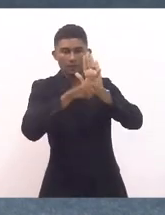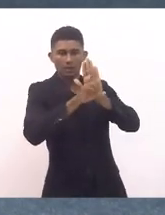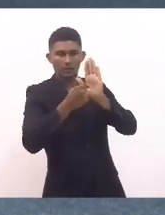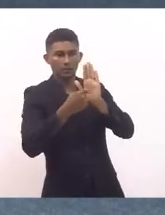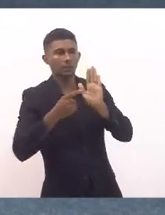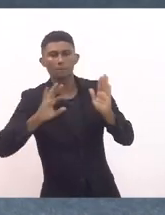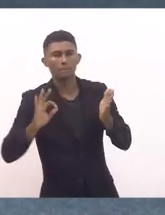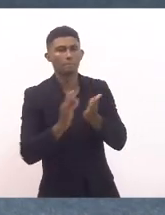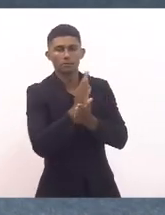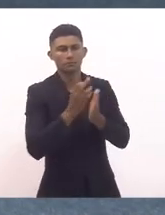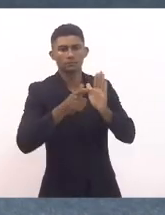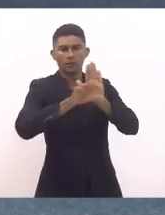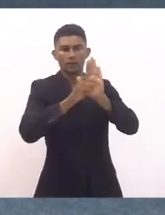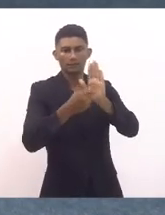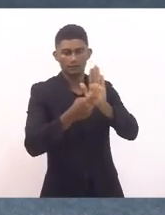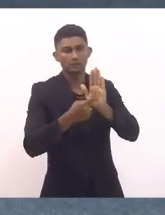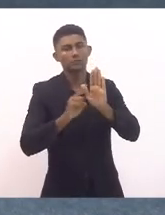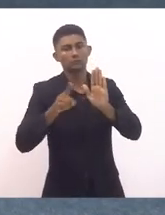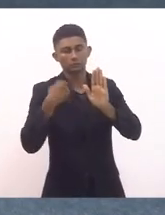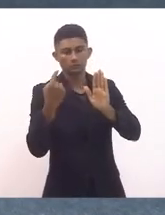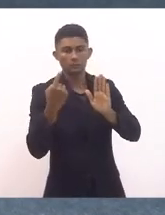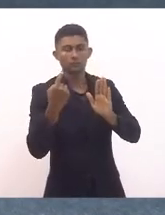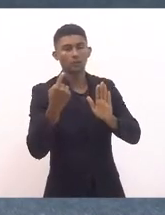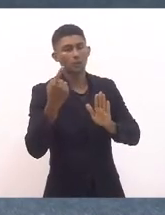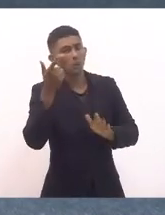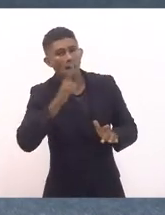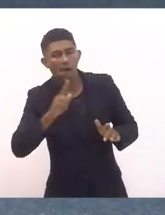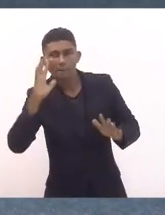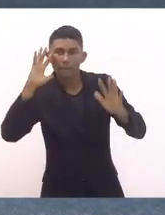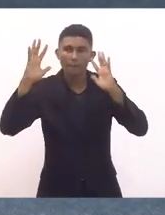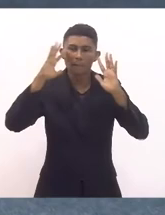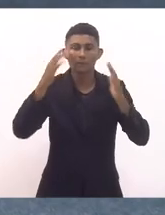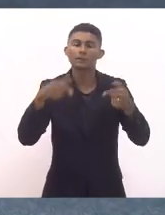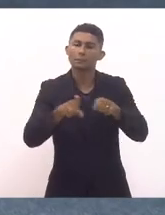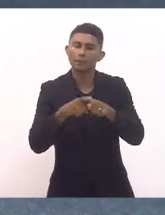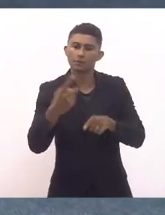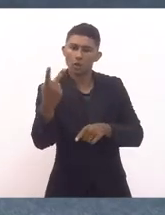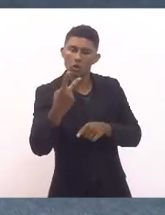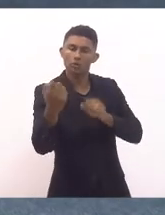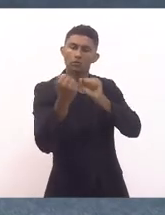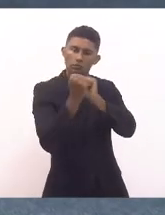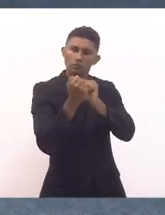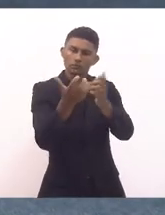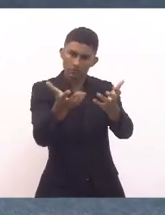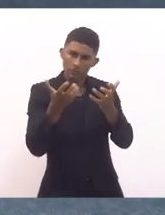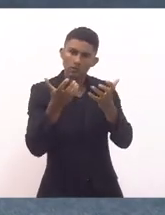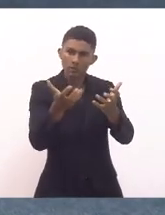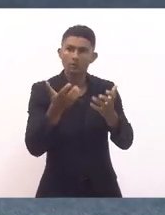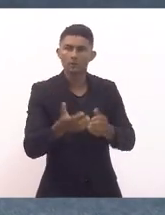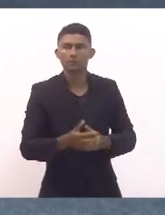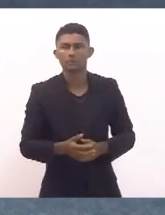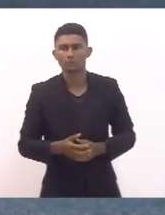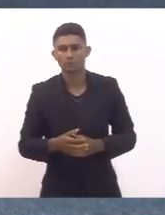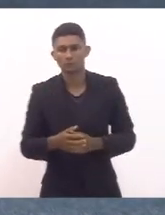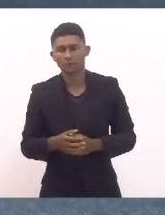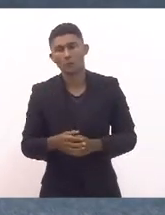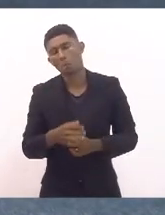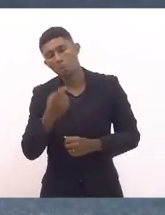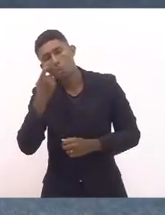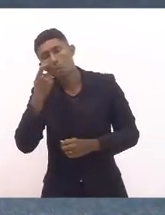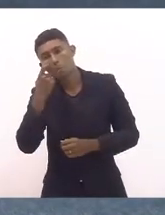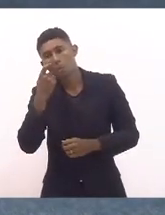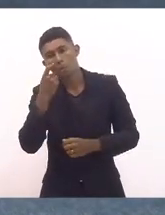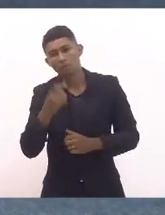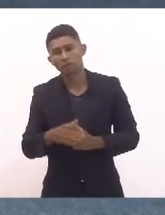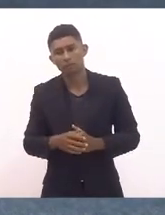mas a autoria dessa lei, e que a gente possa pensar, e eu faço questão de estar ao seu lado, nessa nova formatação,